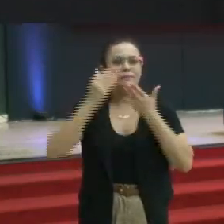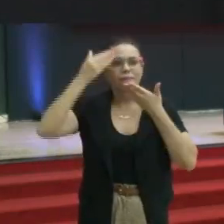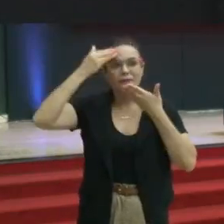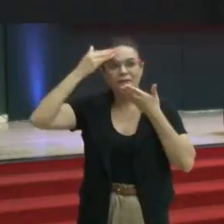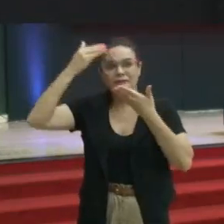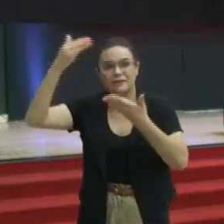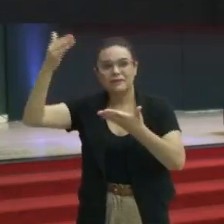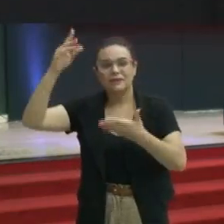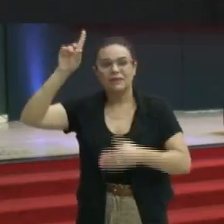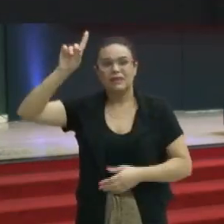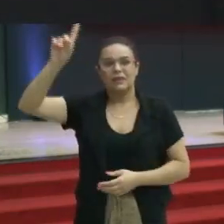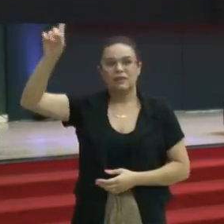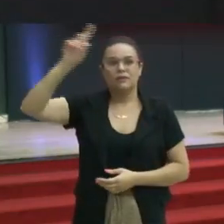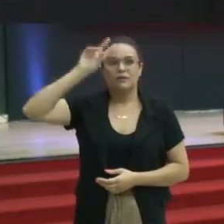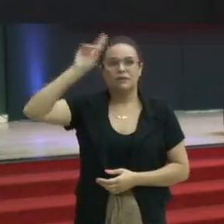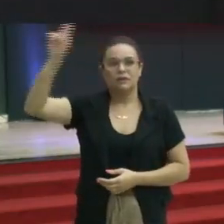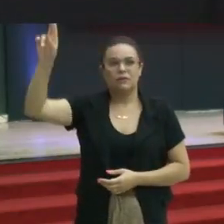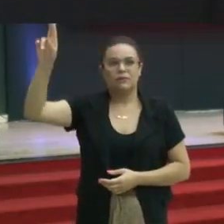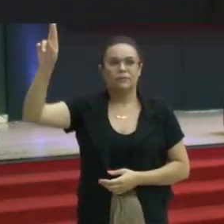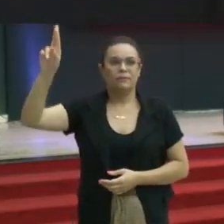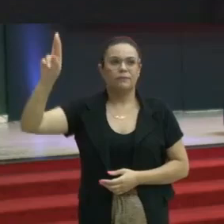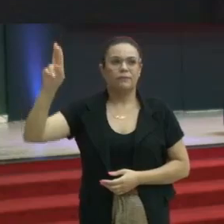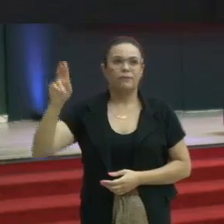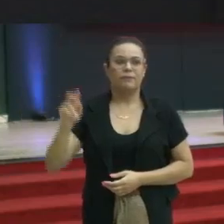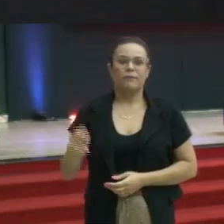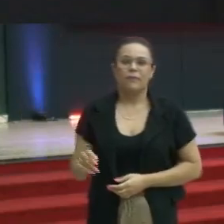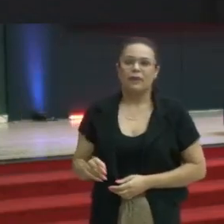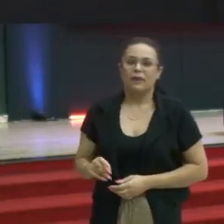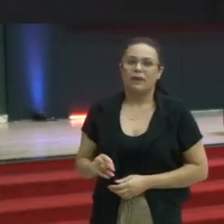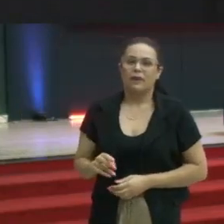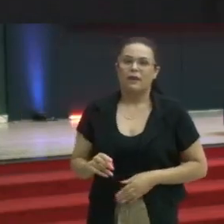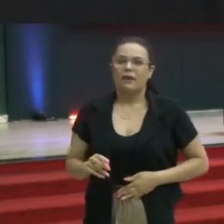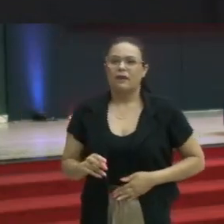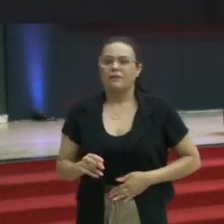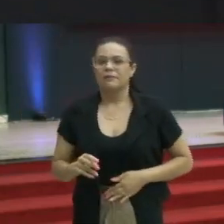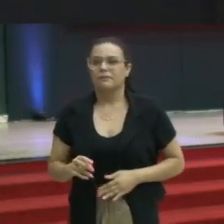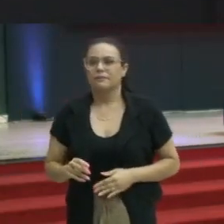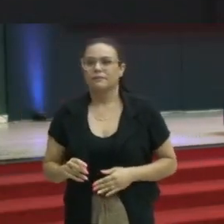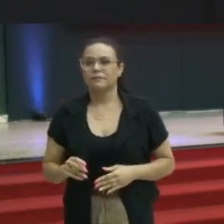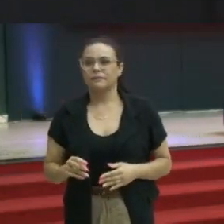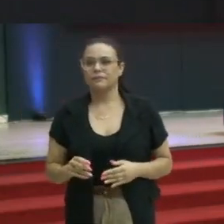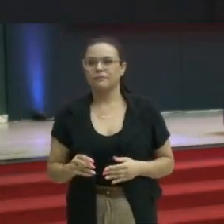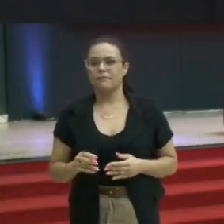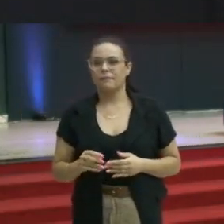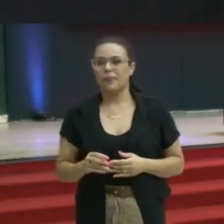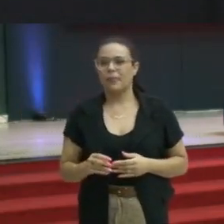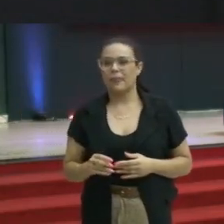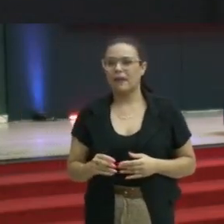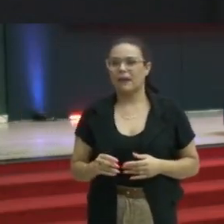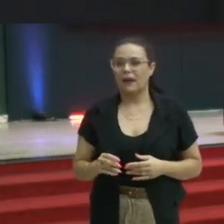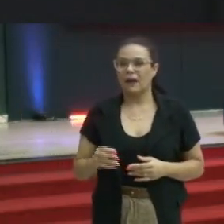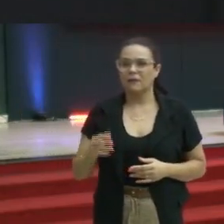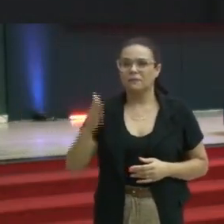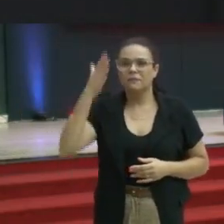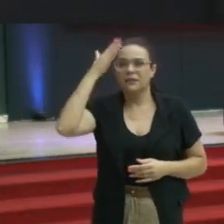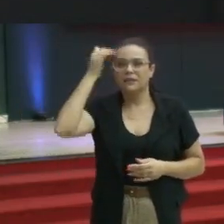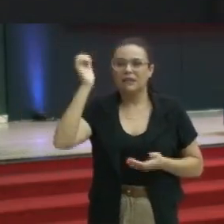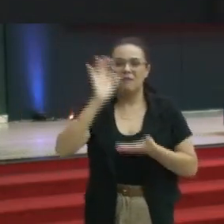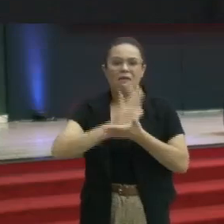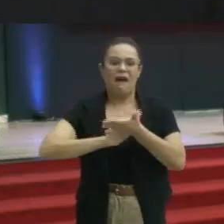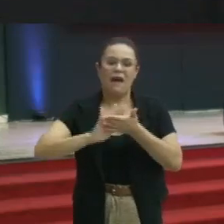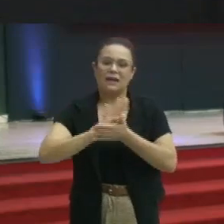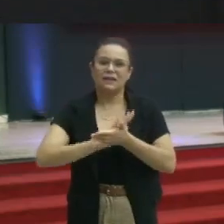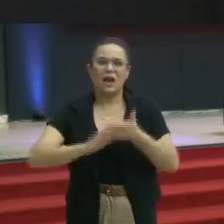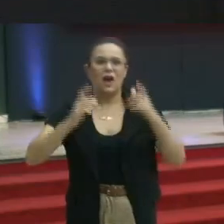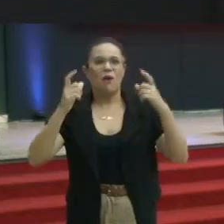ao Senhor pela palavra dele. Eu não sei onde você quer mudar, mas eu